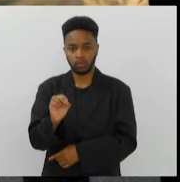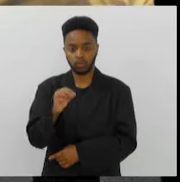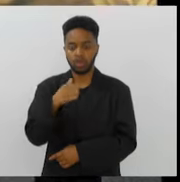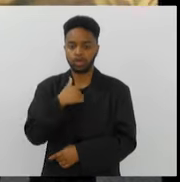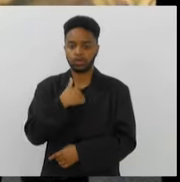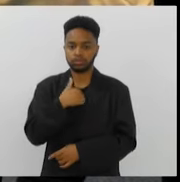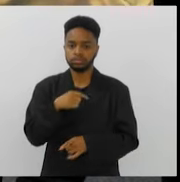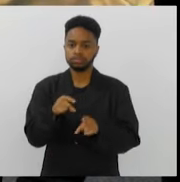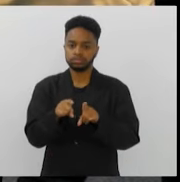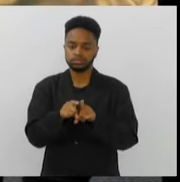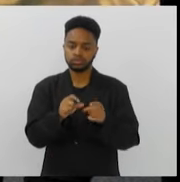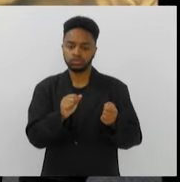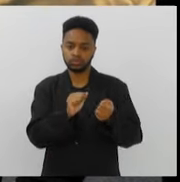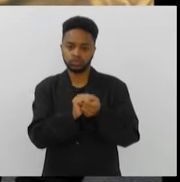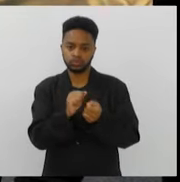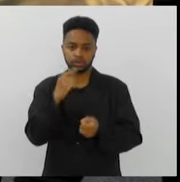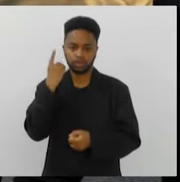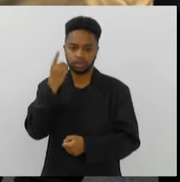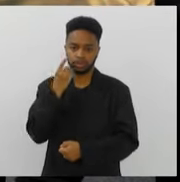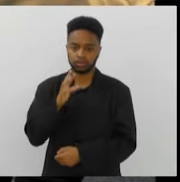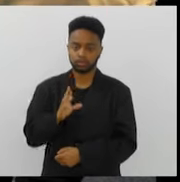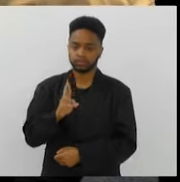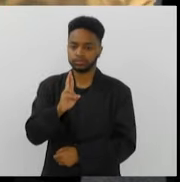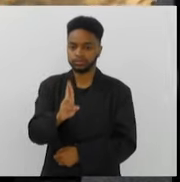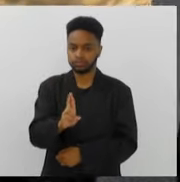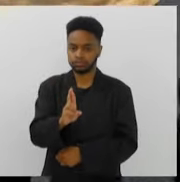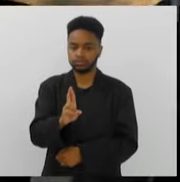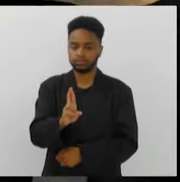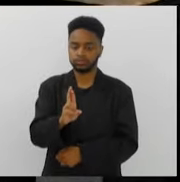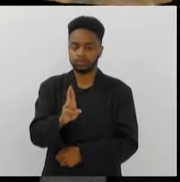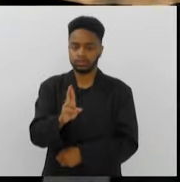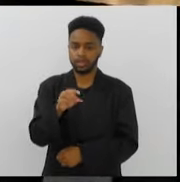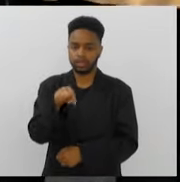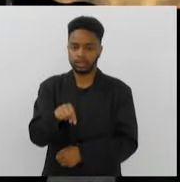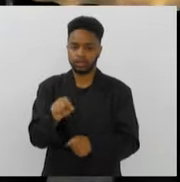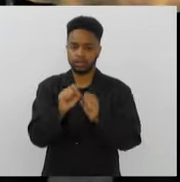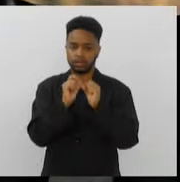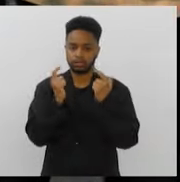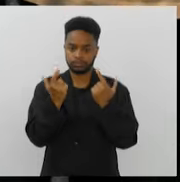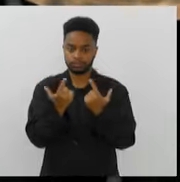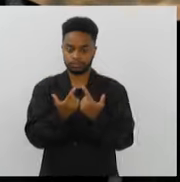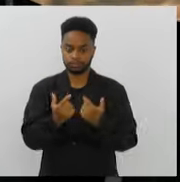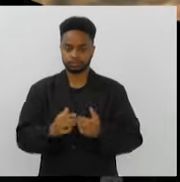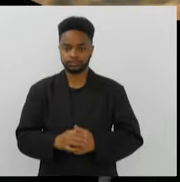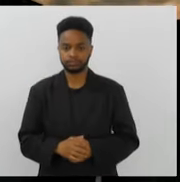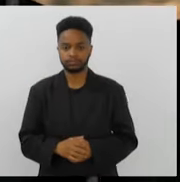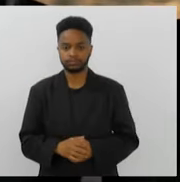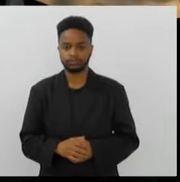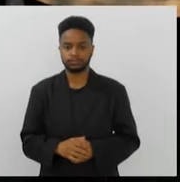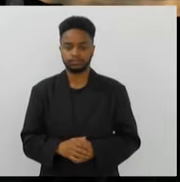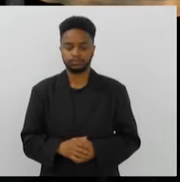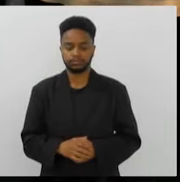a honra de, junto com o deputado aqui, representar aqui na Assembleia.